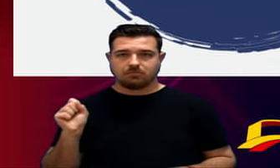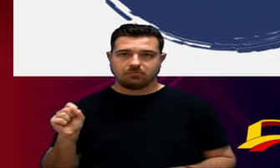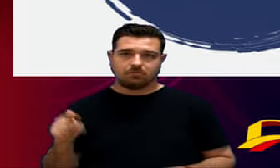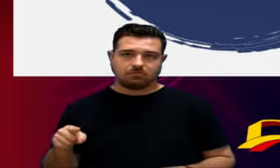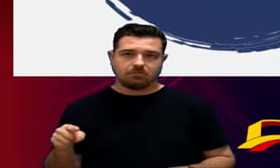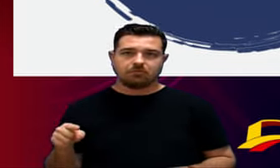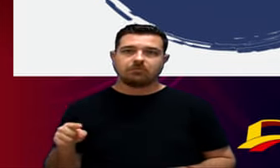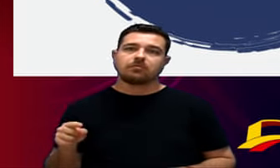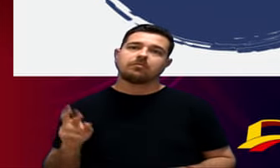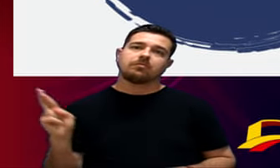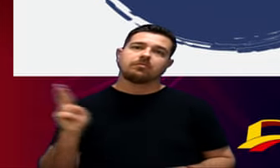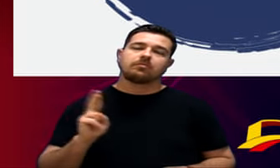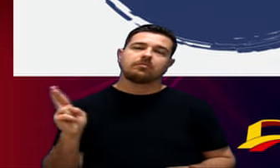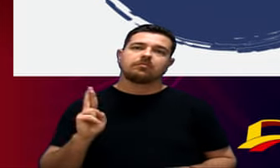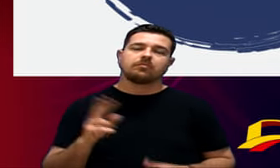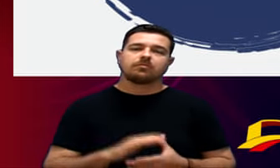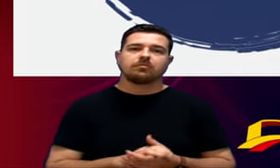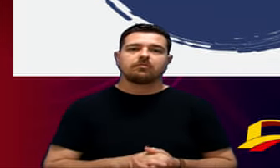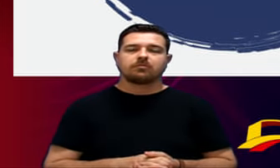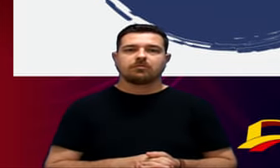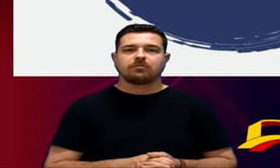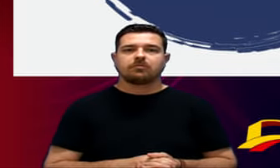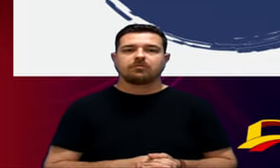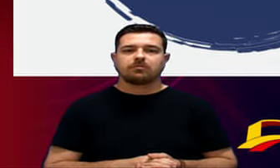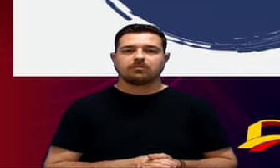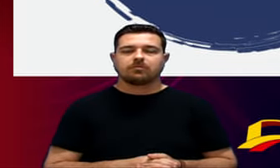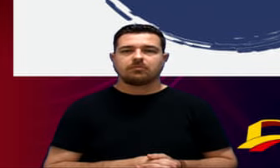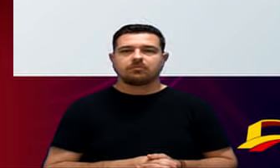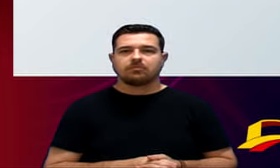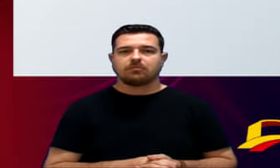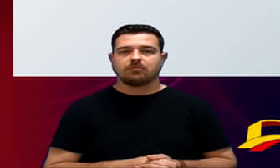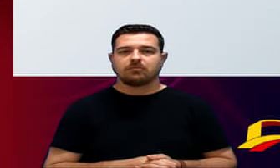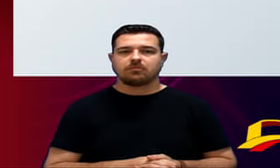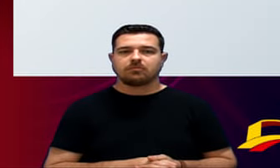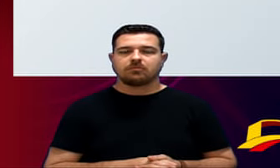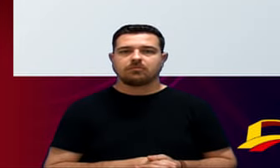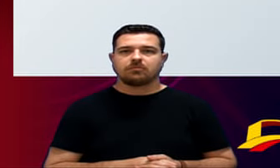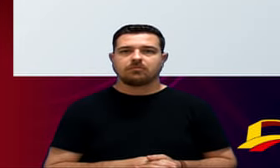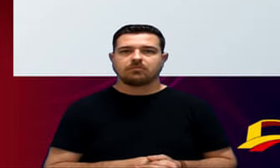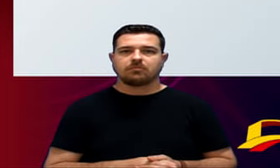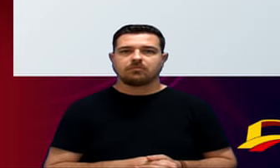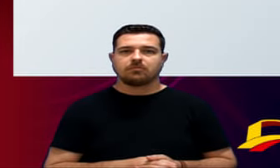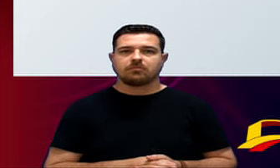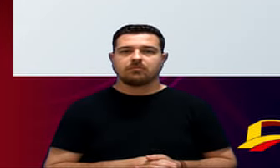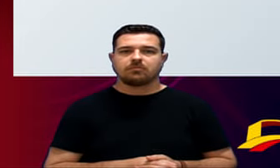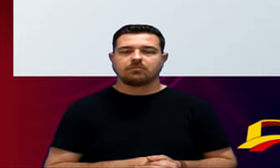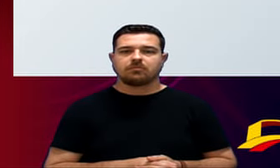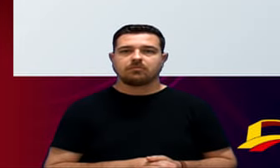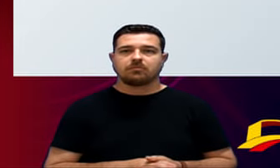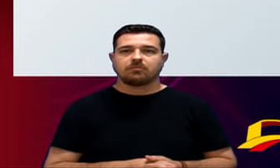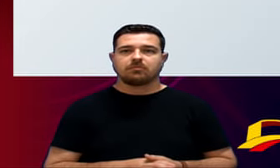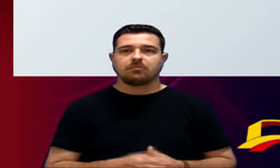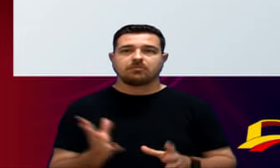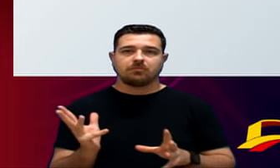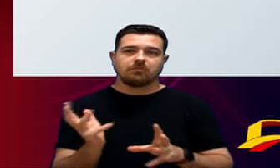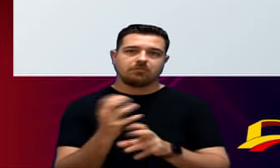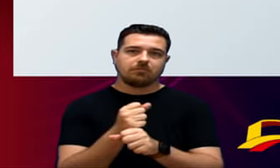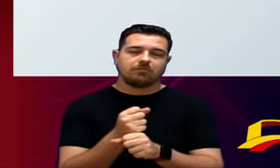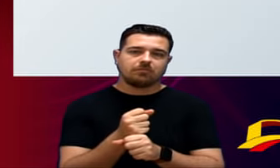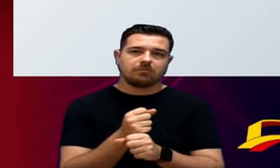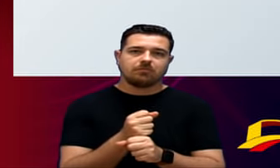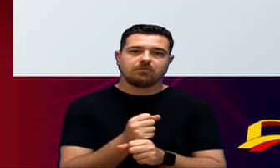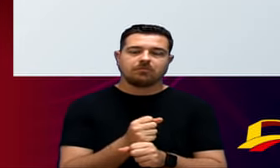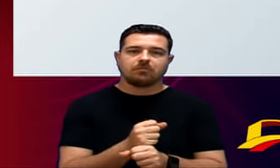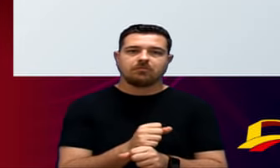784.1 lembrando sempre aí que estamos falando de fonte um eh o total do programa nós temos